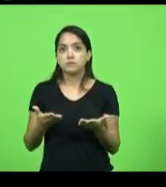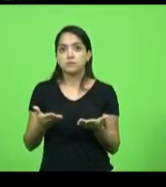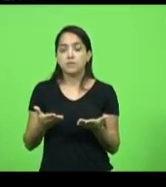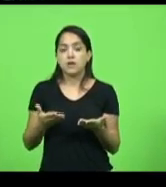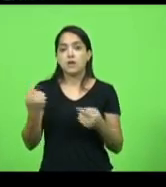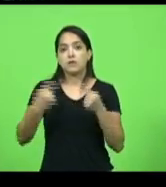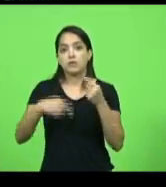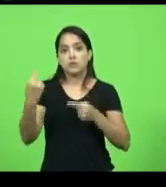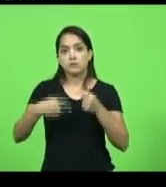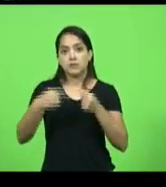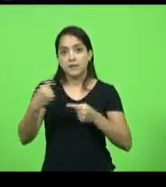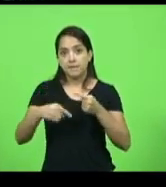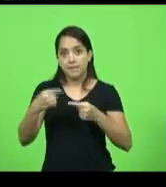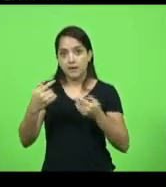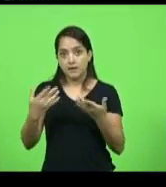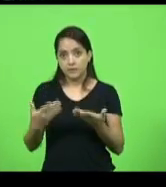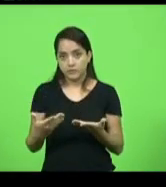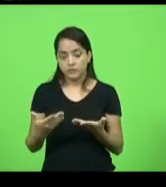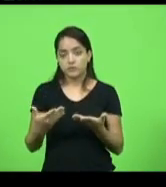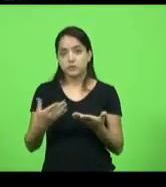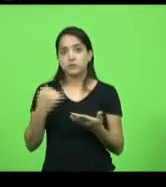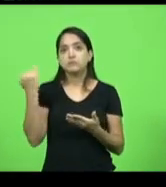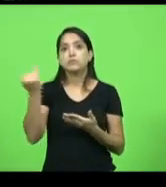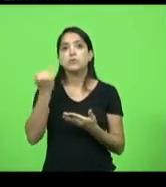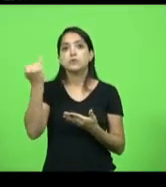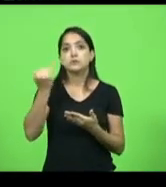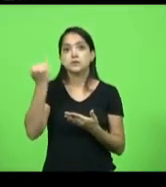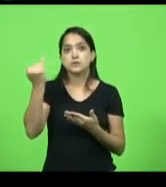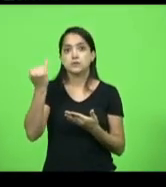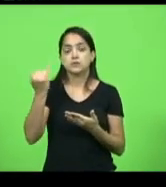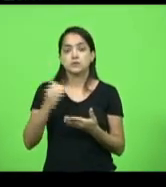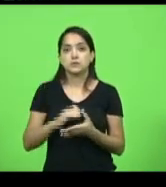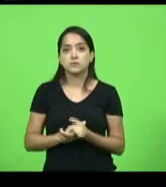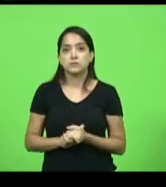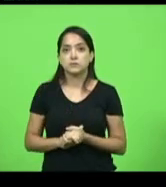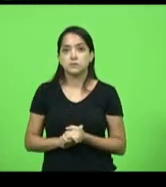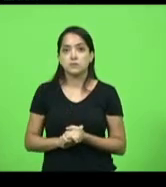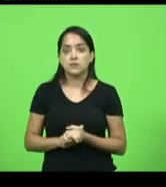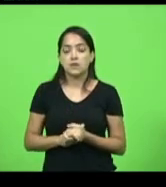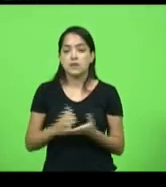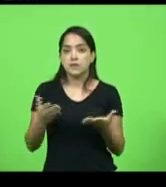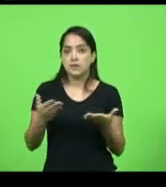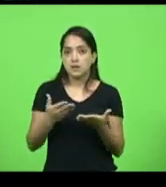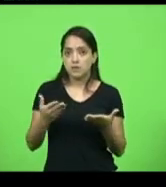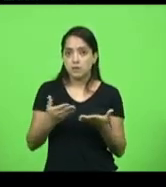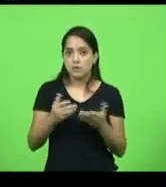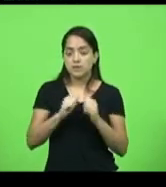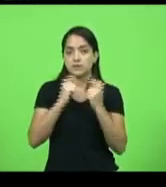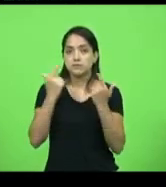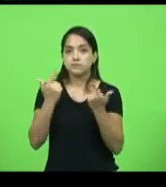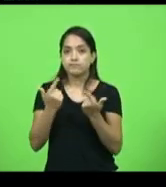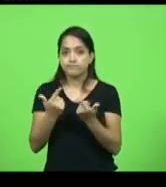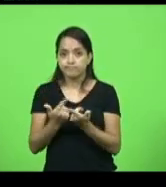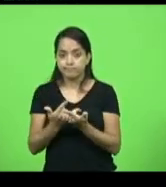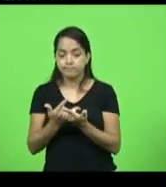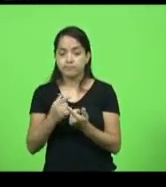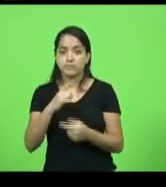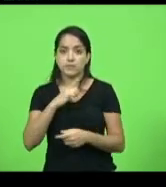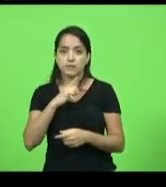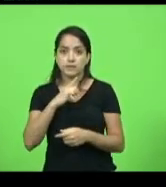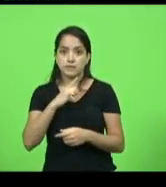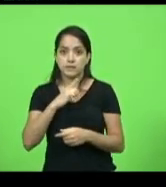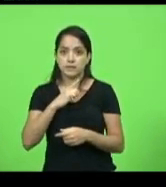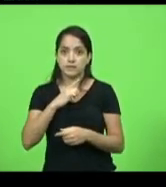debate extremamente importante para Santa Catarina. E esse parlamento, ele possui a